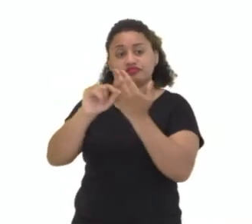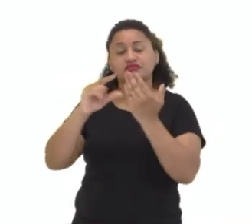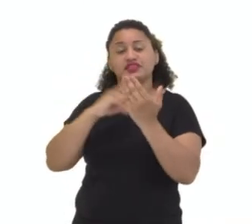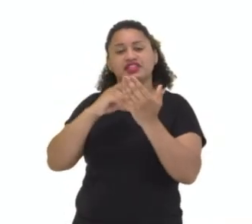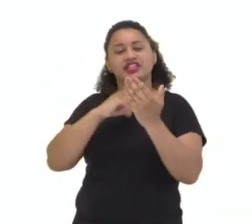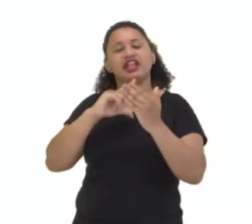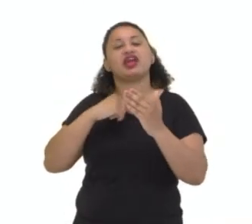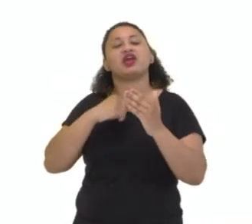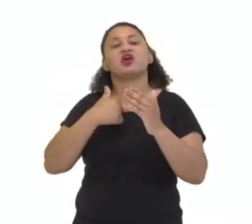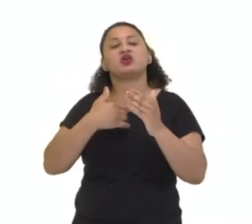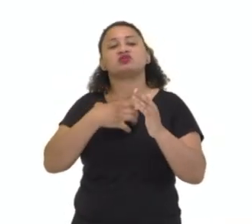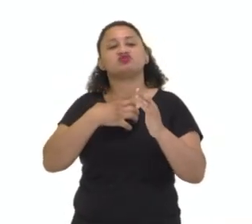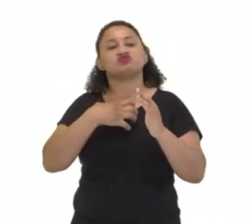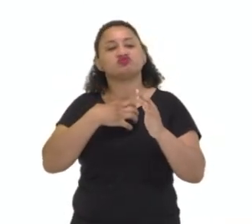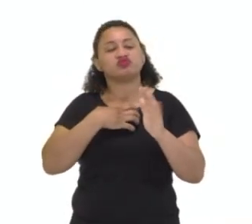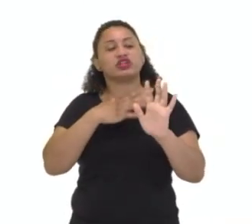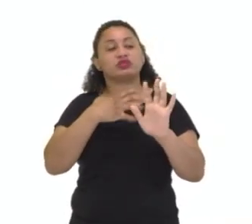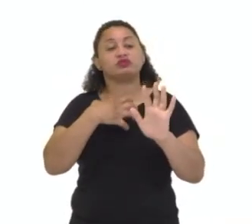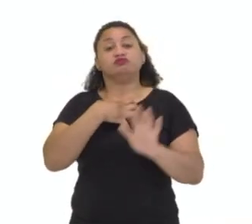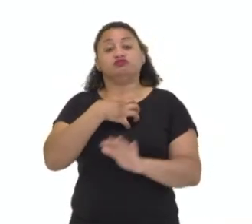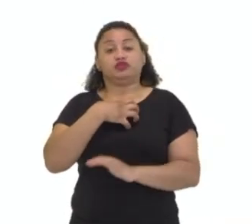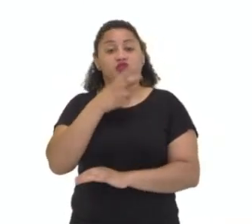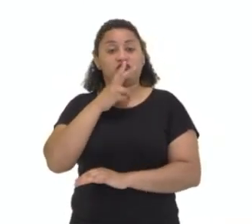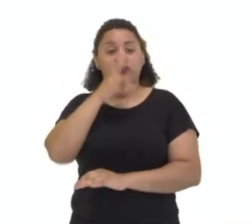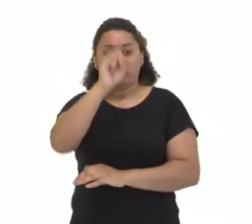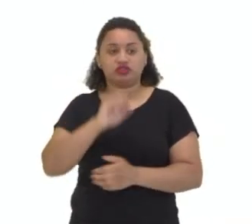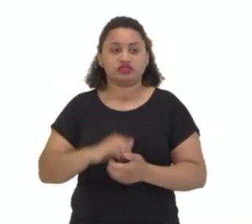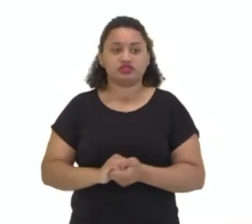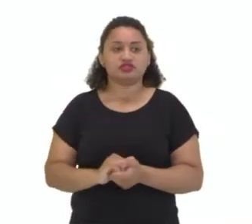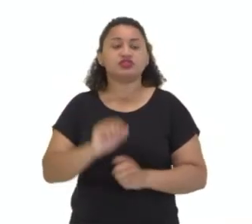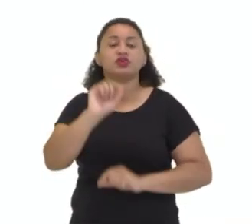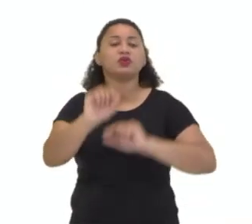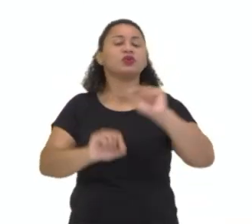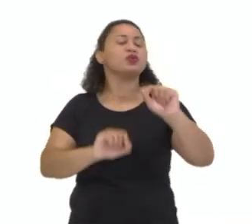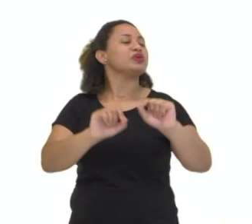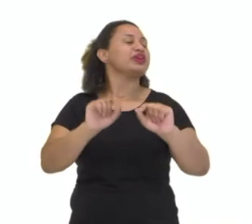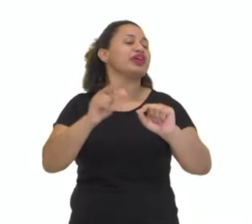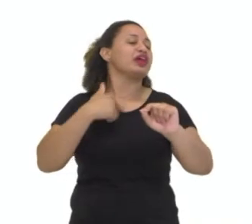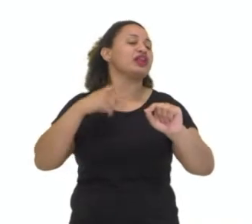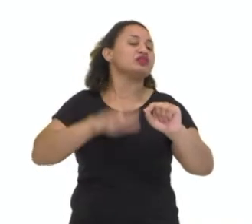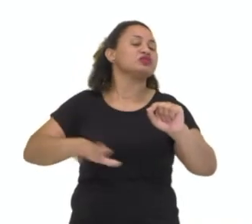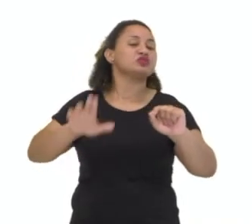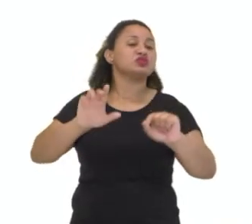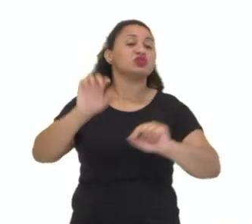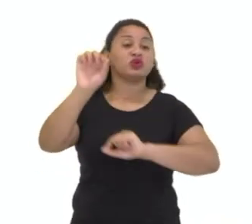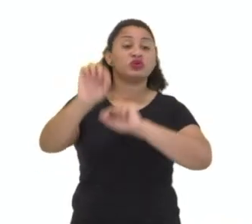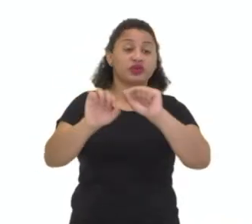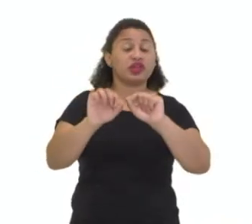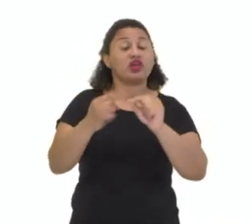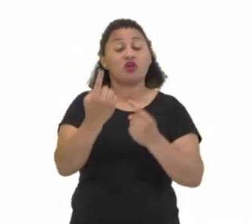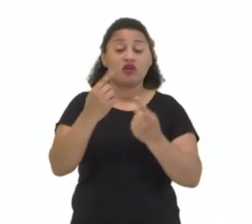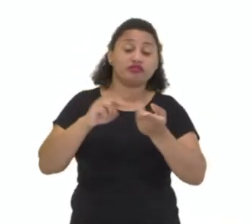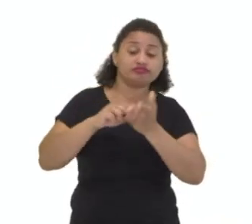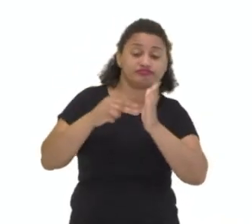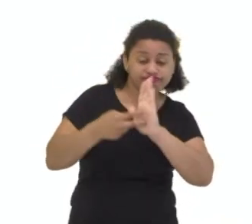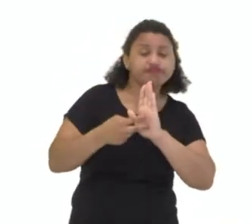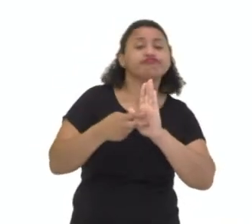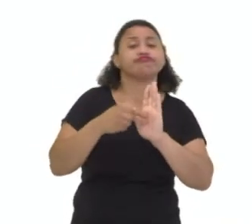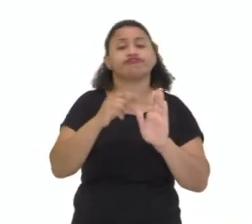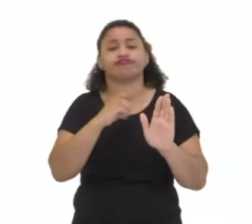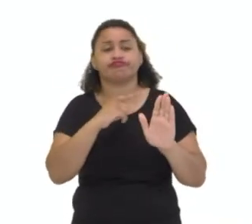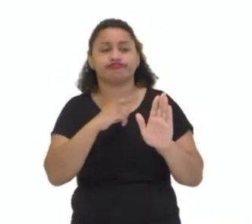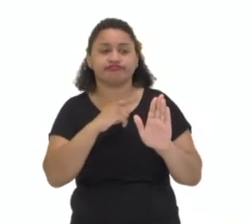de linguagem muito chocante. Que recurso expressivo é esse? Qual efeito de sentido é produzido